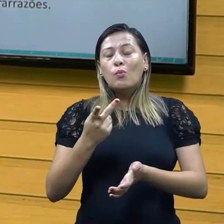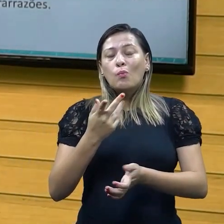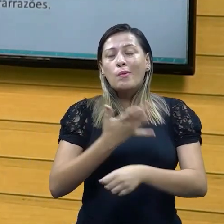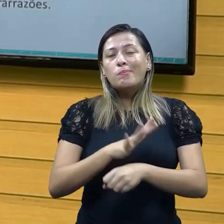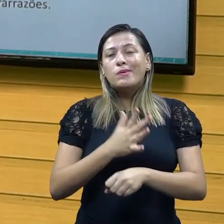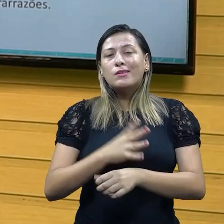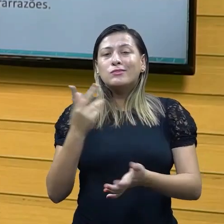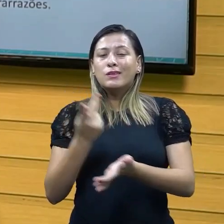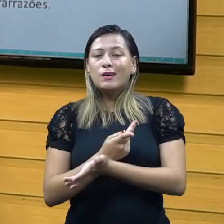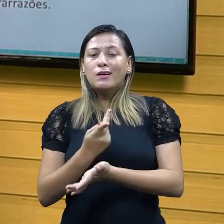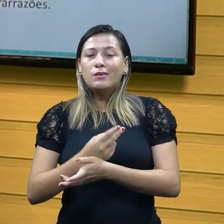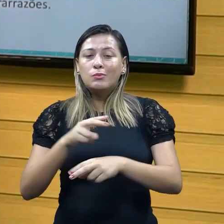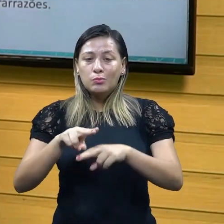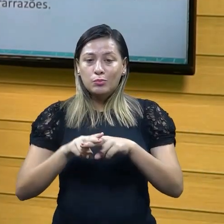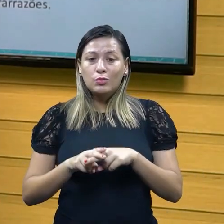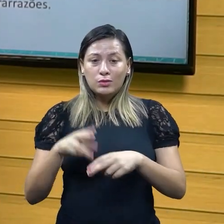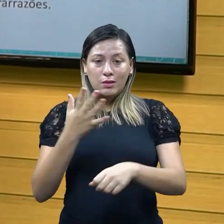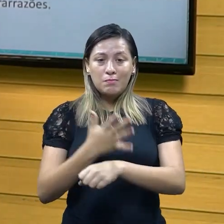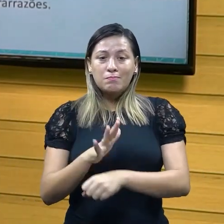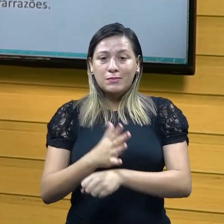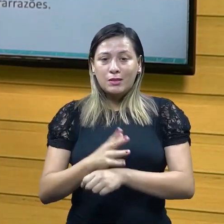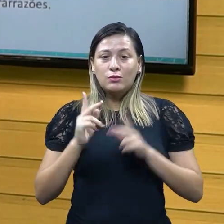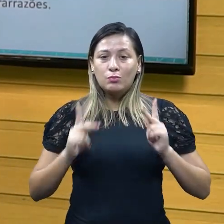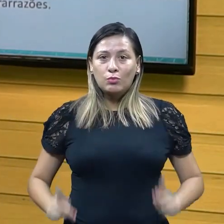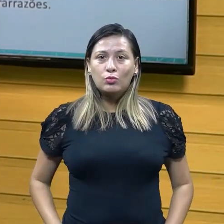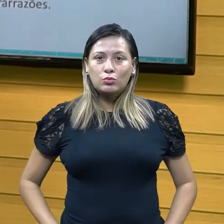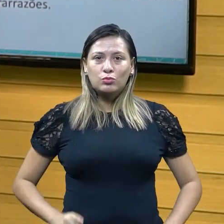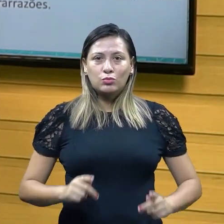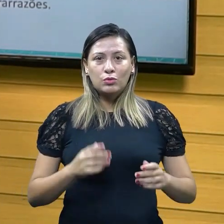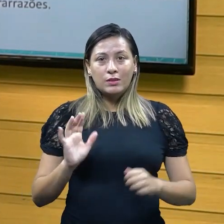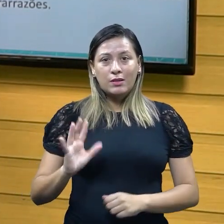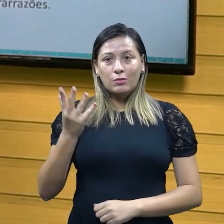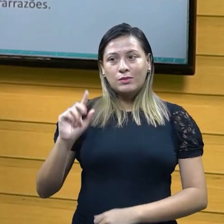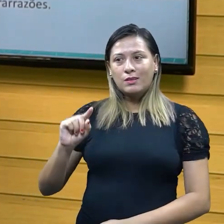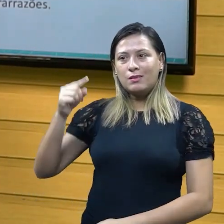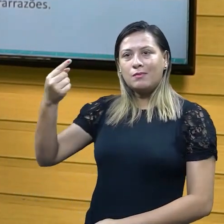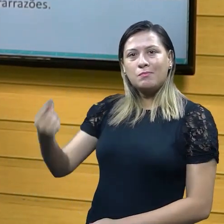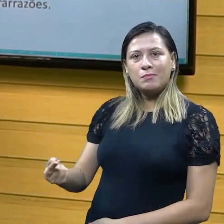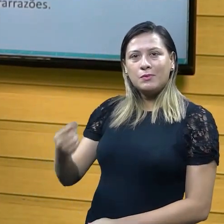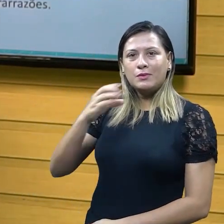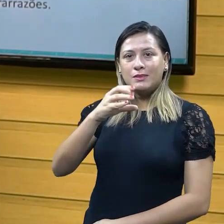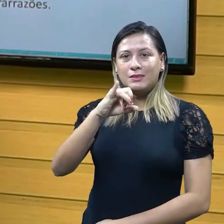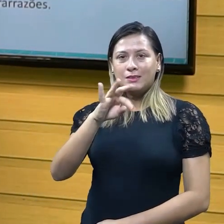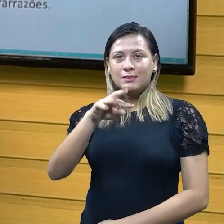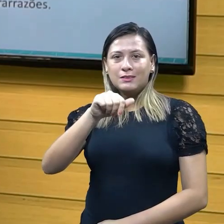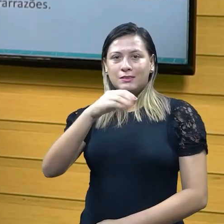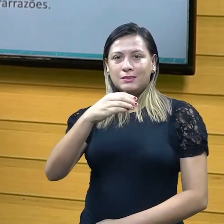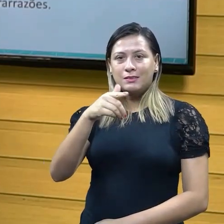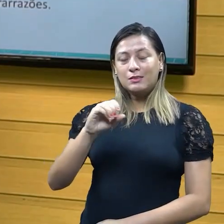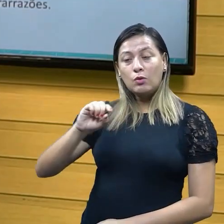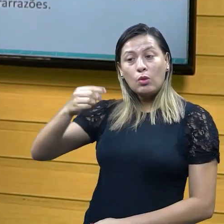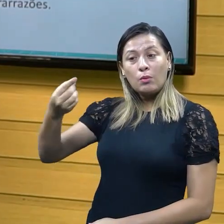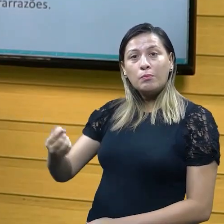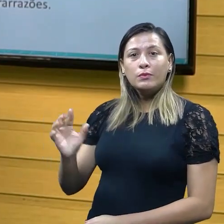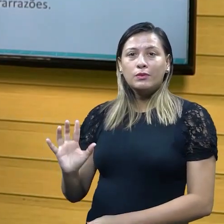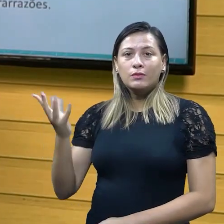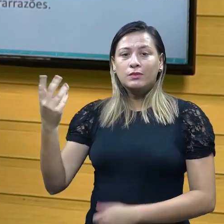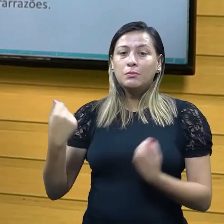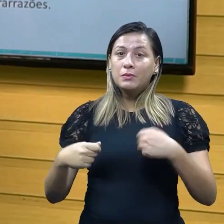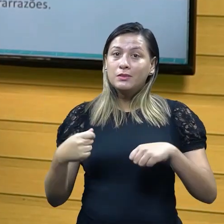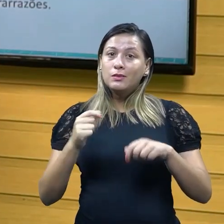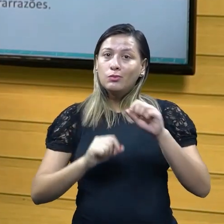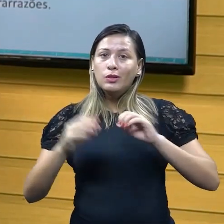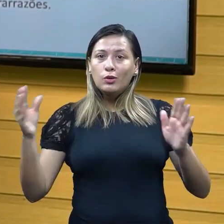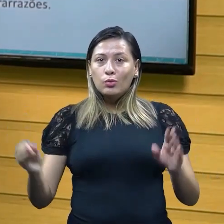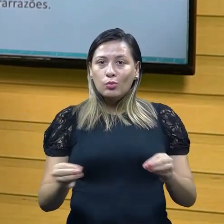todos os atos que vierem a acontecer posterior à citação, eles precisarão ser retificados ou